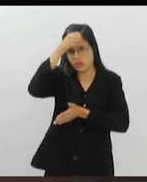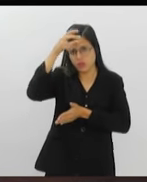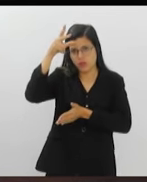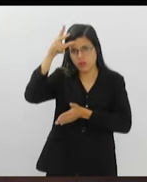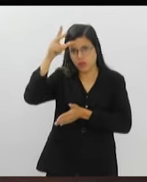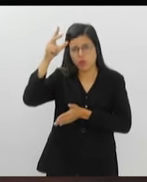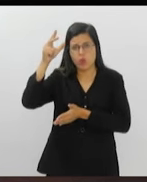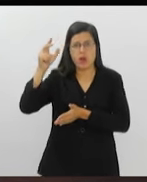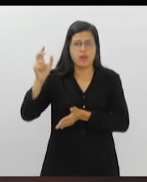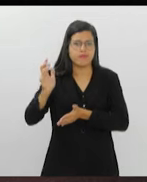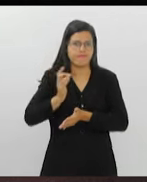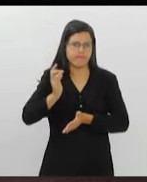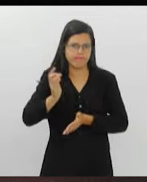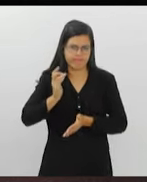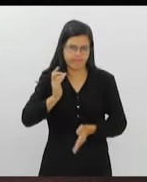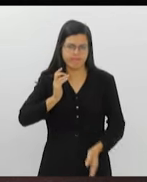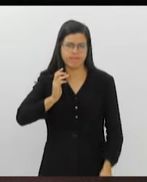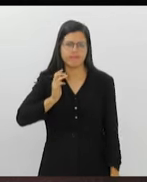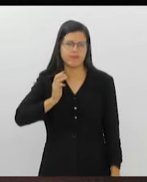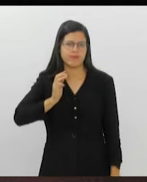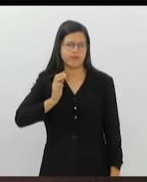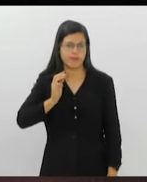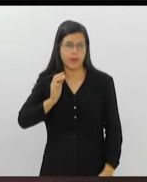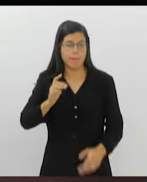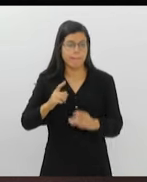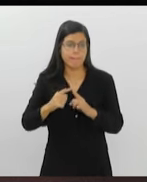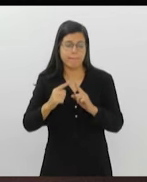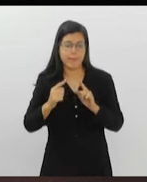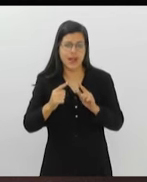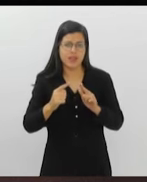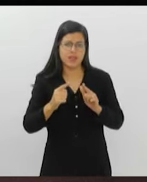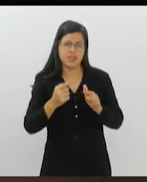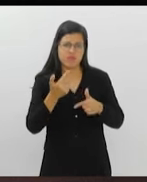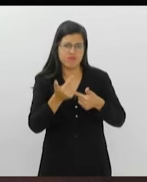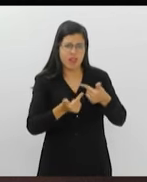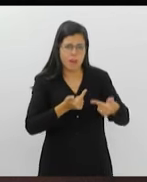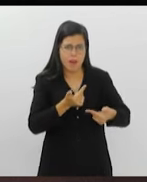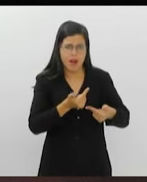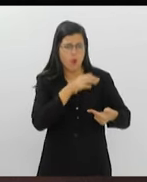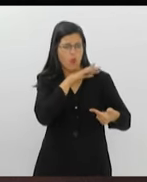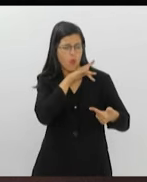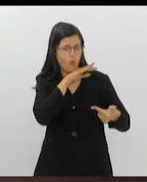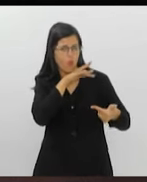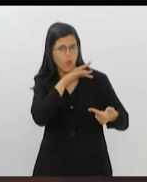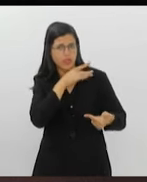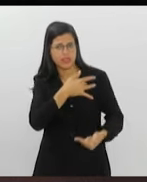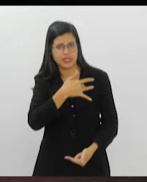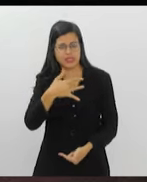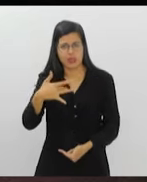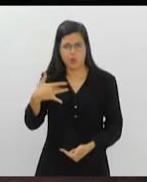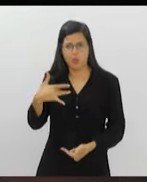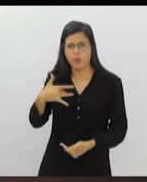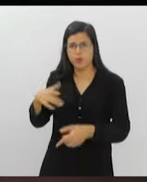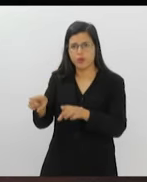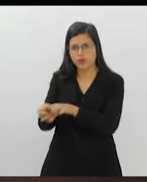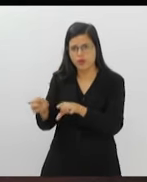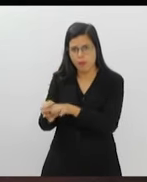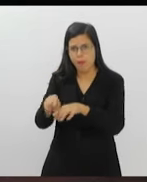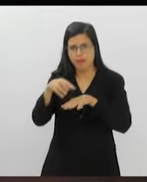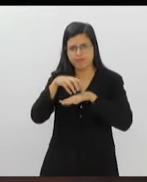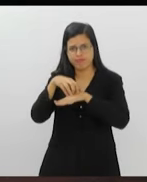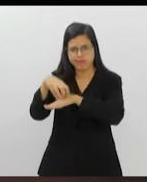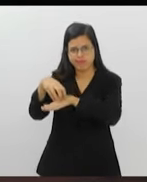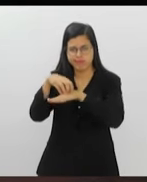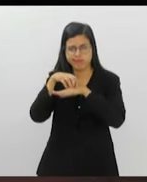multibilionária, mas que entrega mau serviço de saúde, mas que entrega mau serviço de mobilidade, mas que entrega